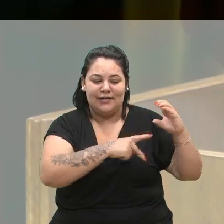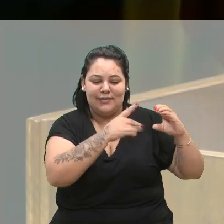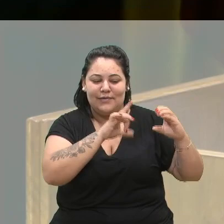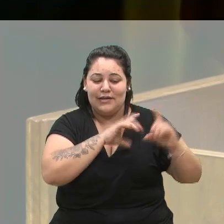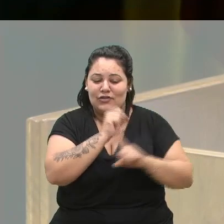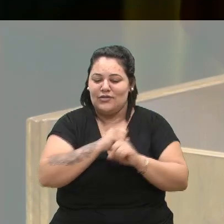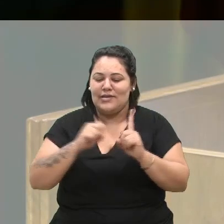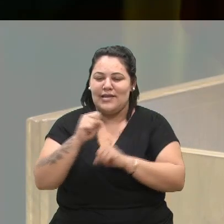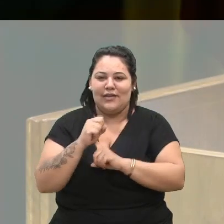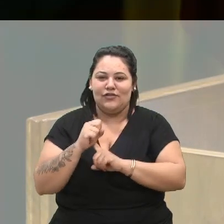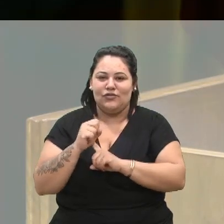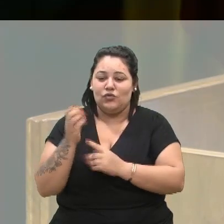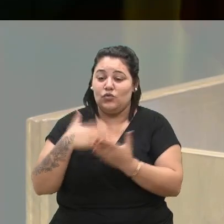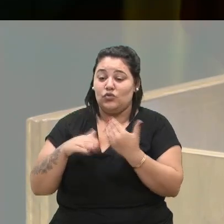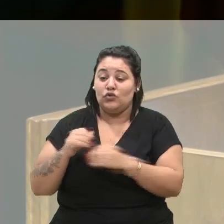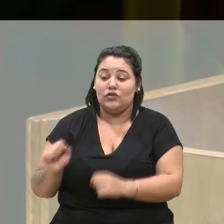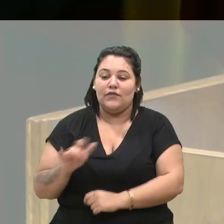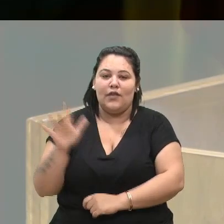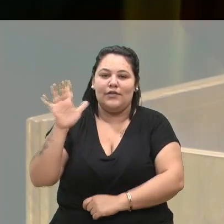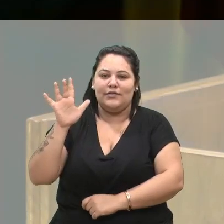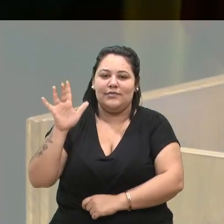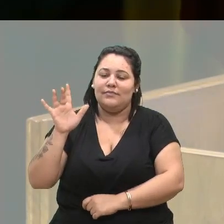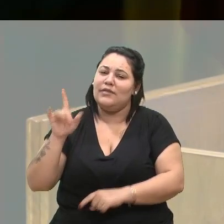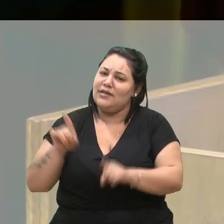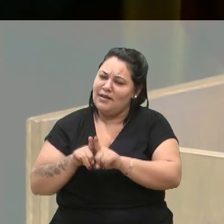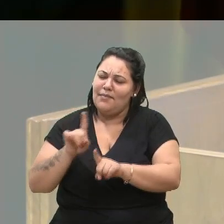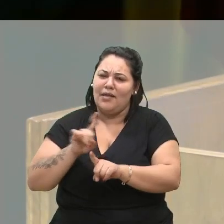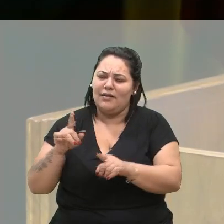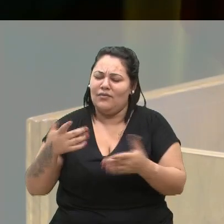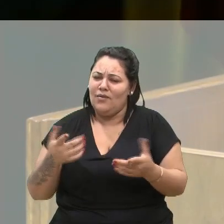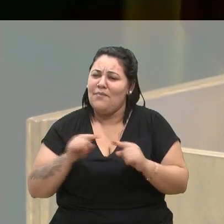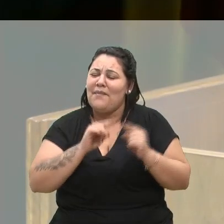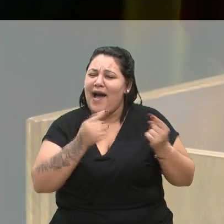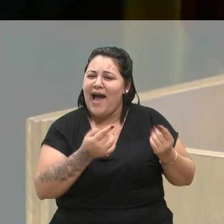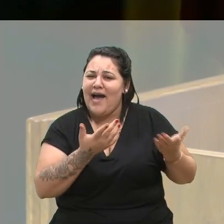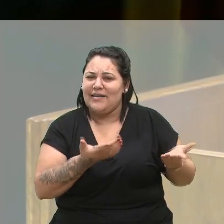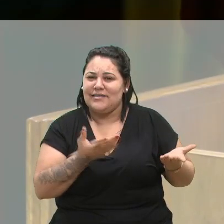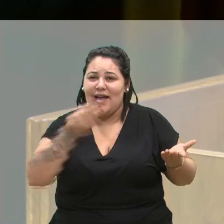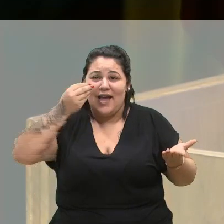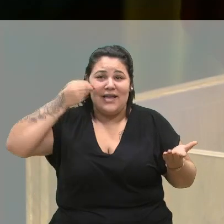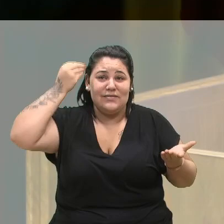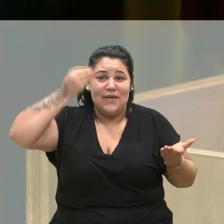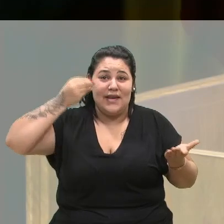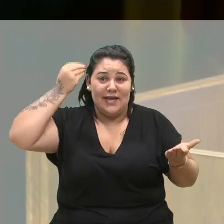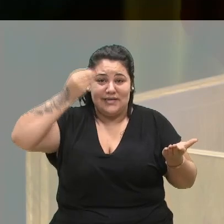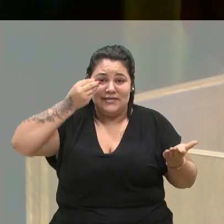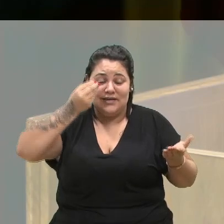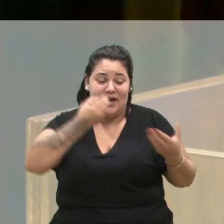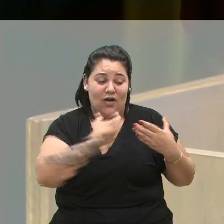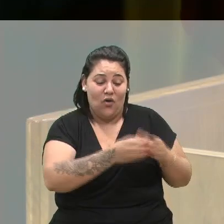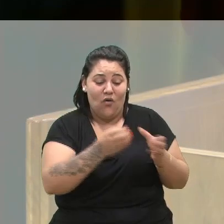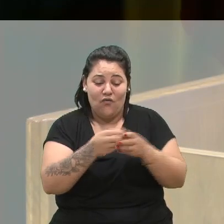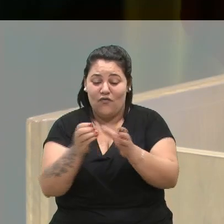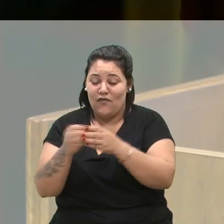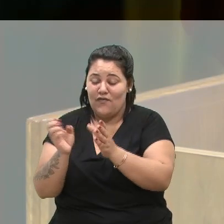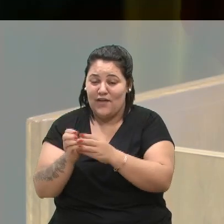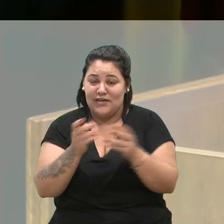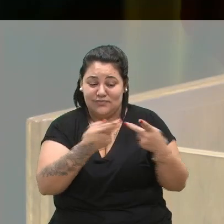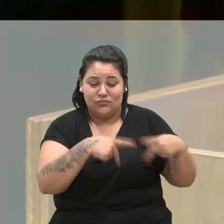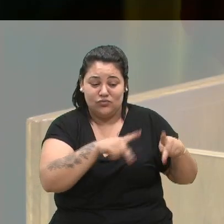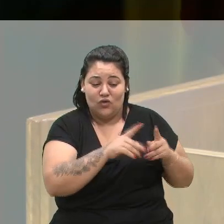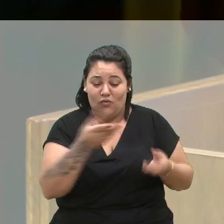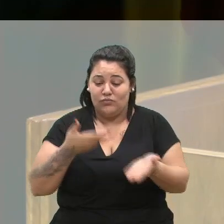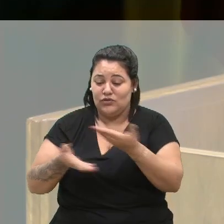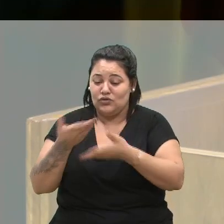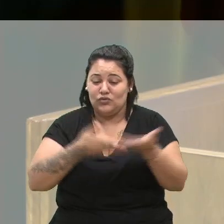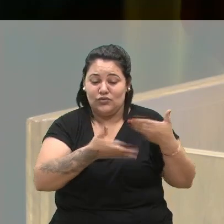com algumas das suas não qualidades. No entanto, a experiência, a vivência dos povos cultos, o